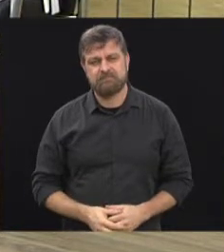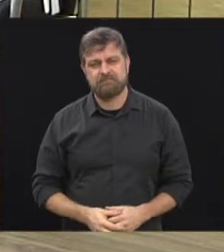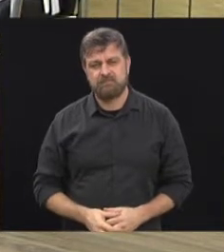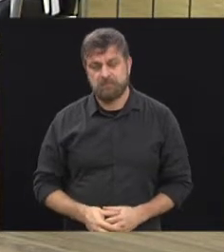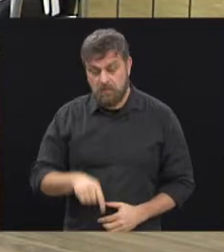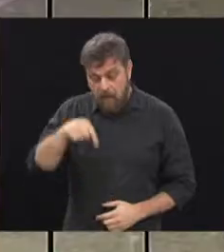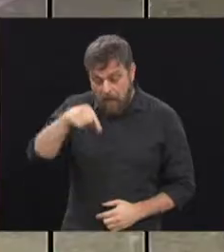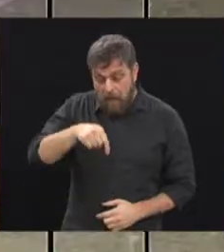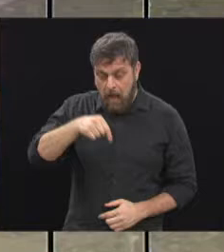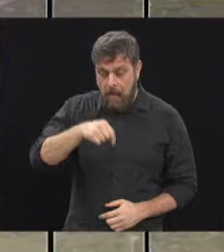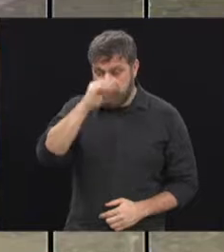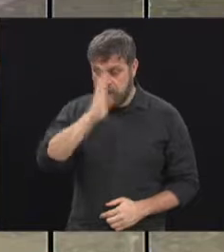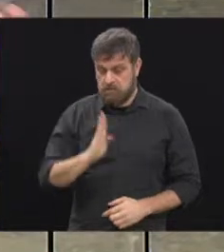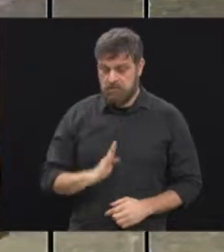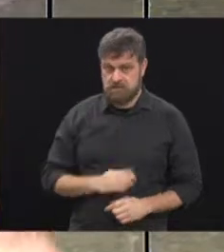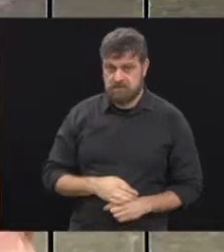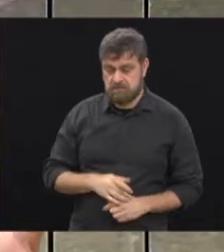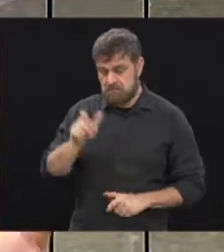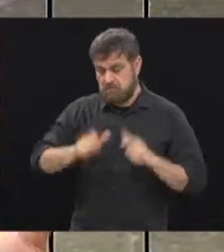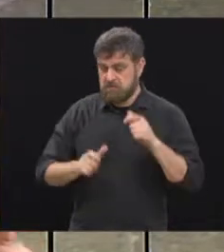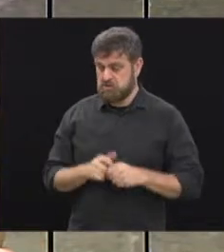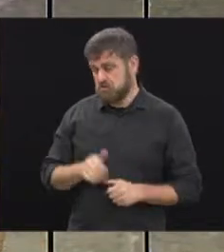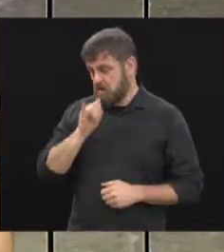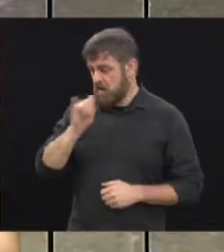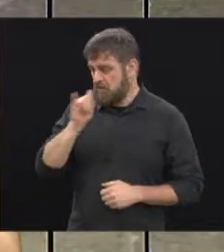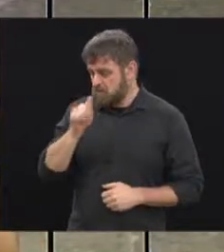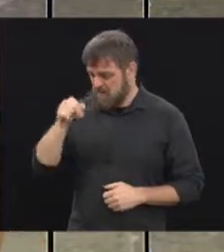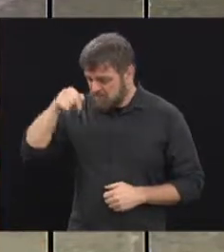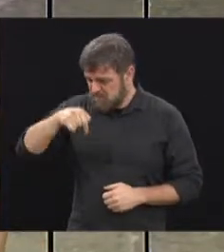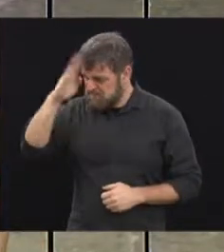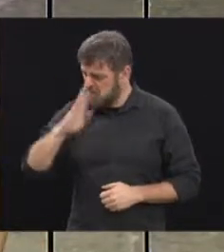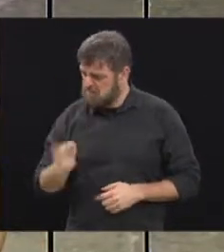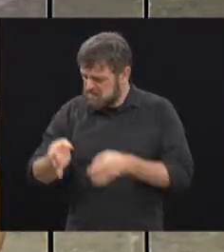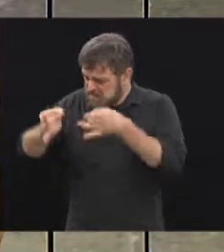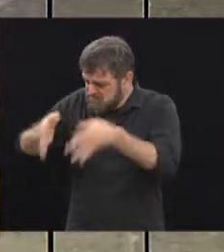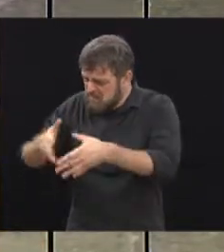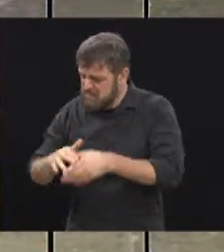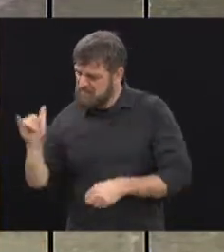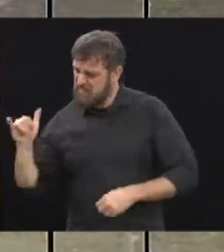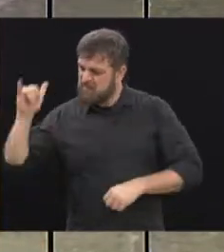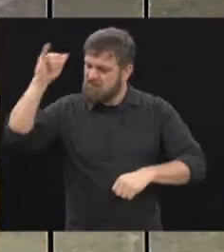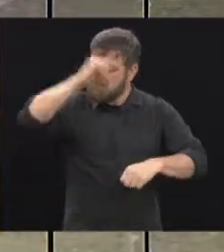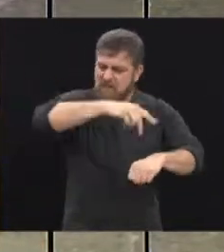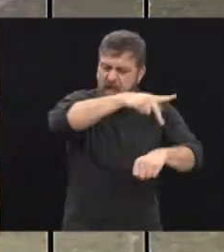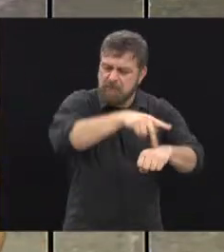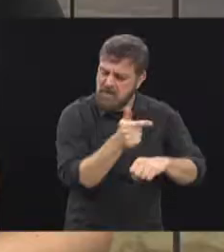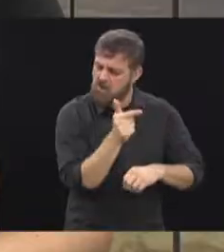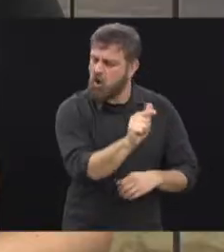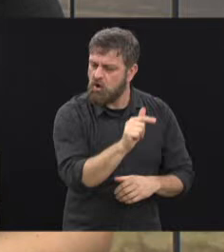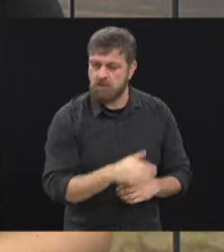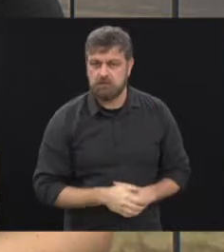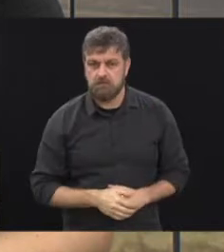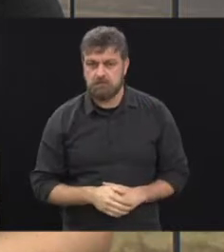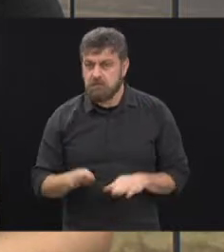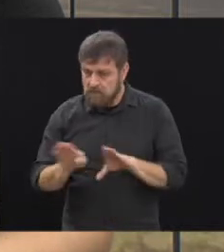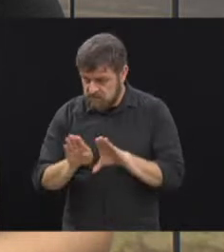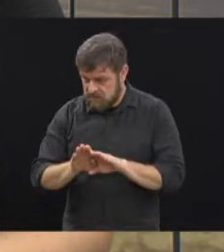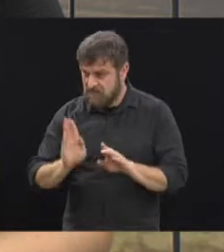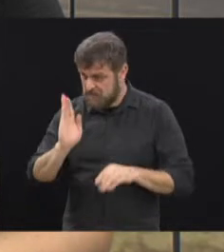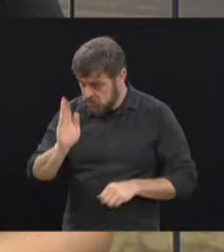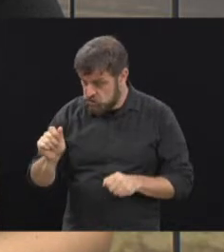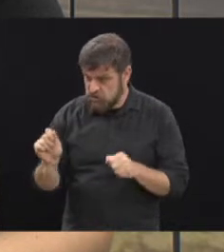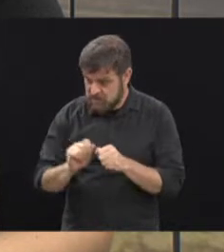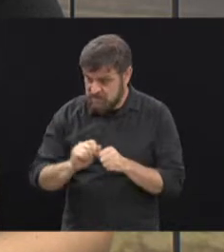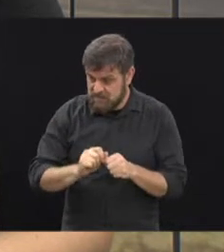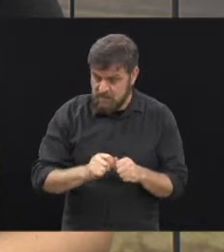muita gente fala assim, a pessoa vai sair do Brasil, que é um país que precisa também. Uhum. Vocês fazem ao contrário ou já pensam em